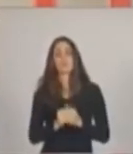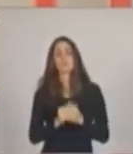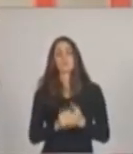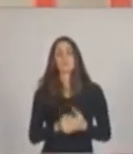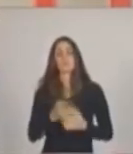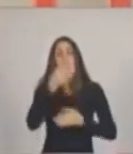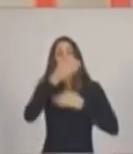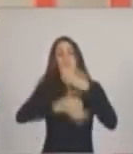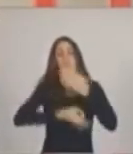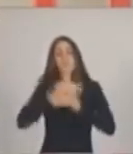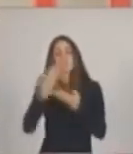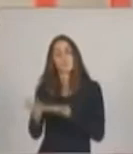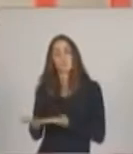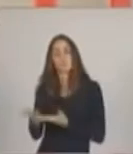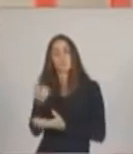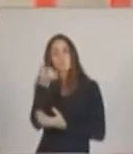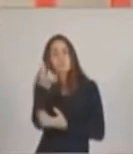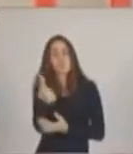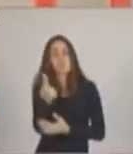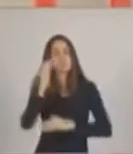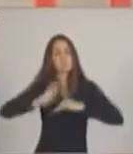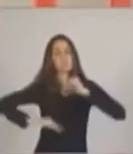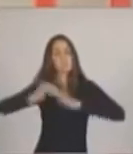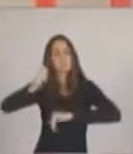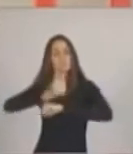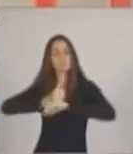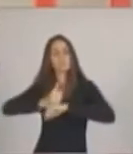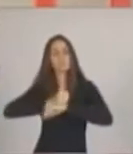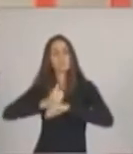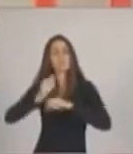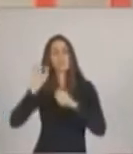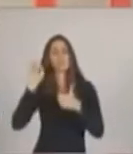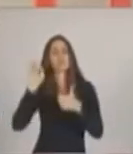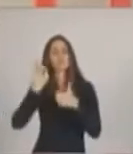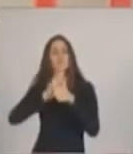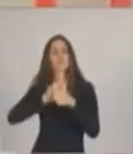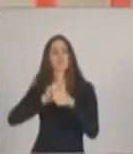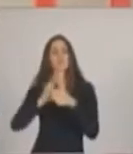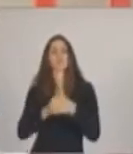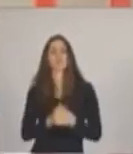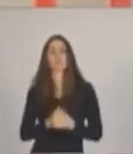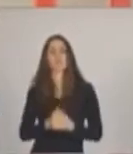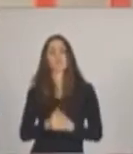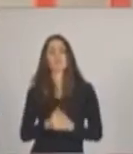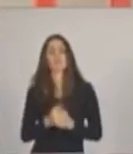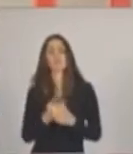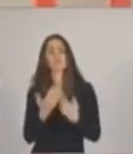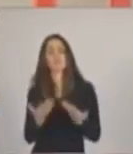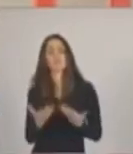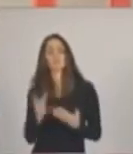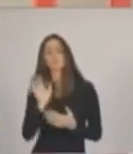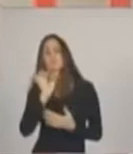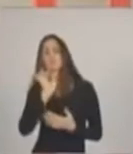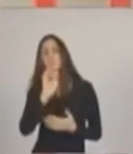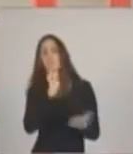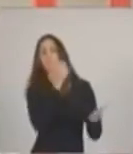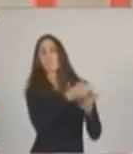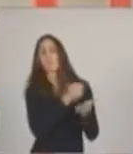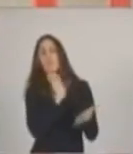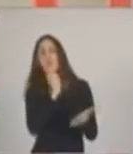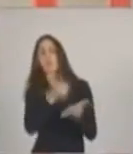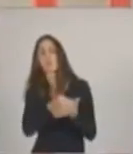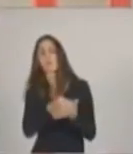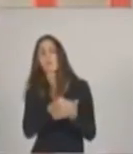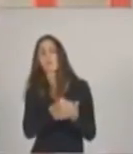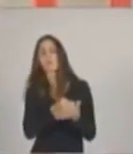credibilidade de seis procuradores a favor desse projeto. E de mais a mais, se eu pago em duplicidade, o